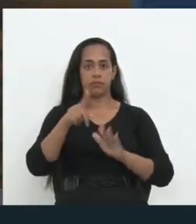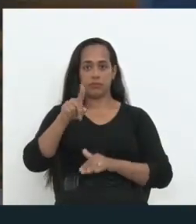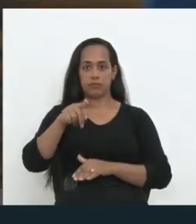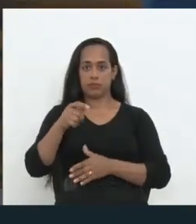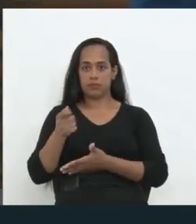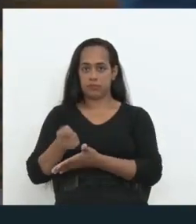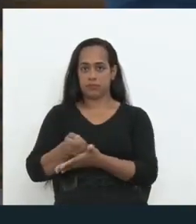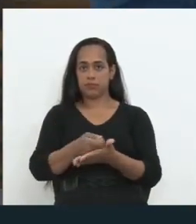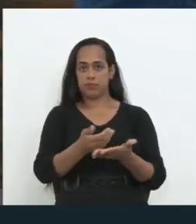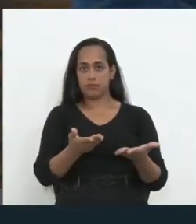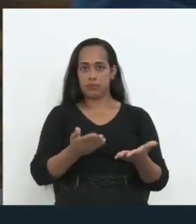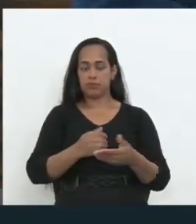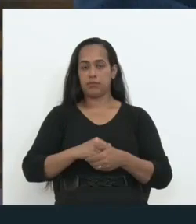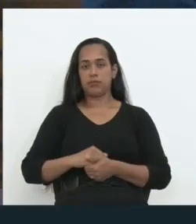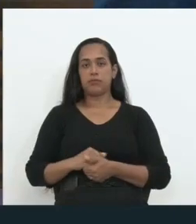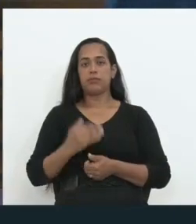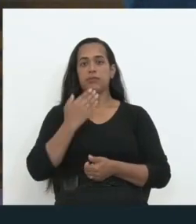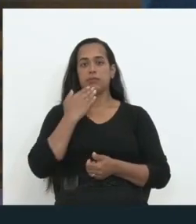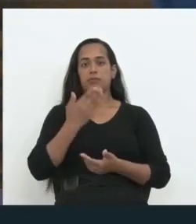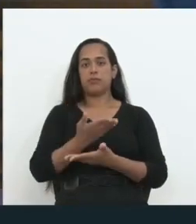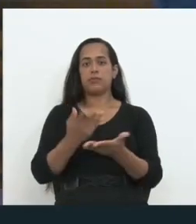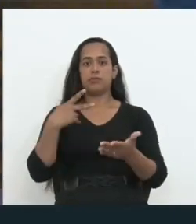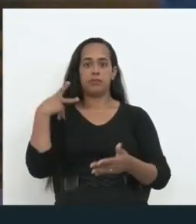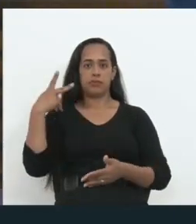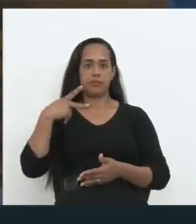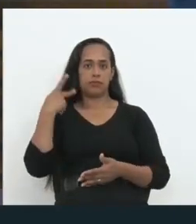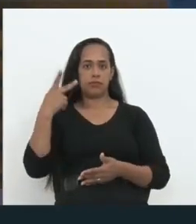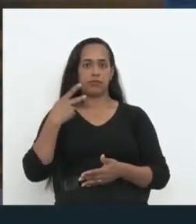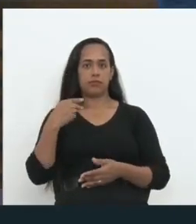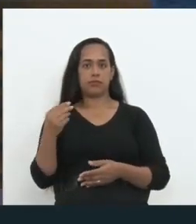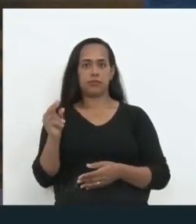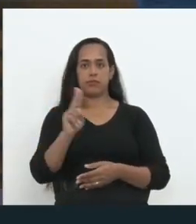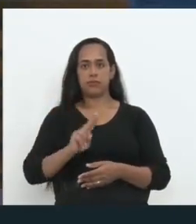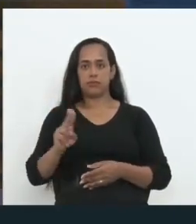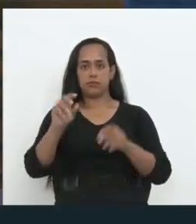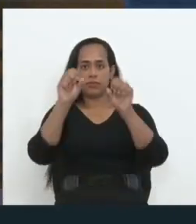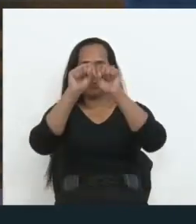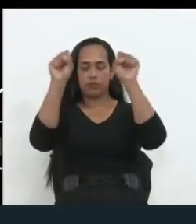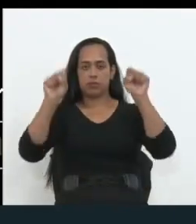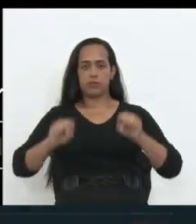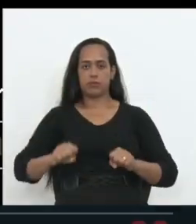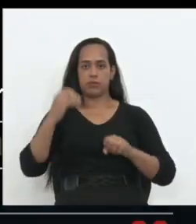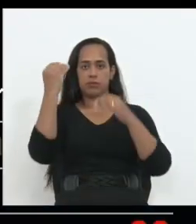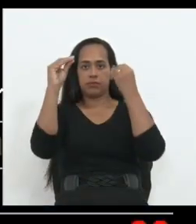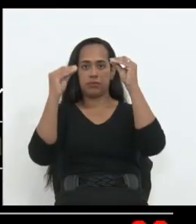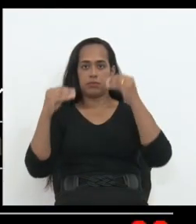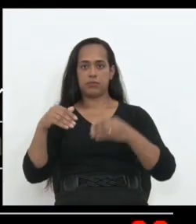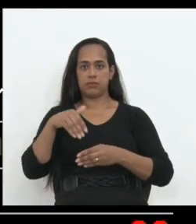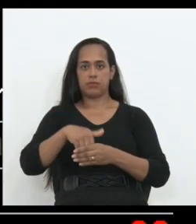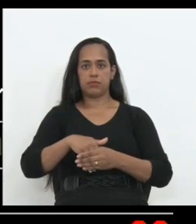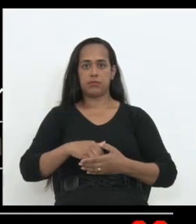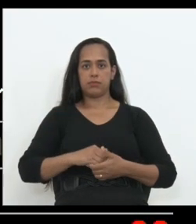deliberação. Solicito aos senhores vereadores que utilizem os terminais para o voto eletrônico.